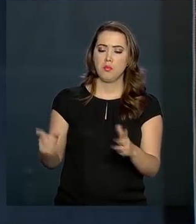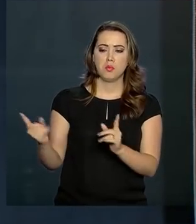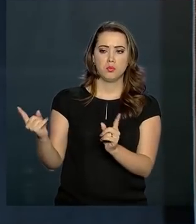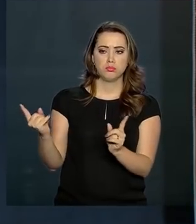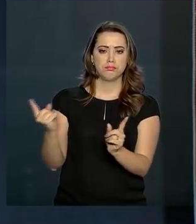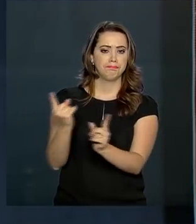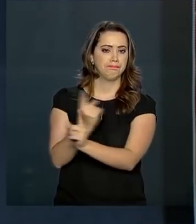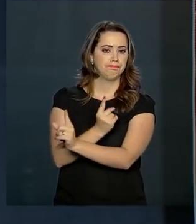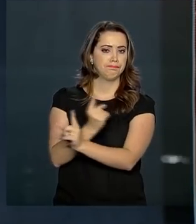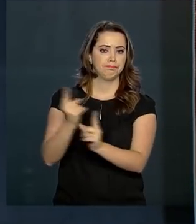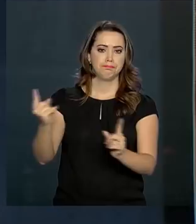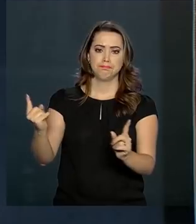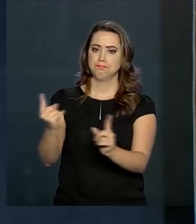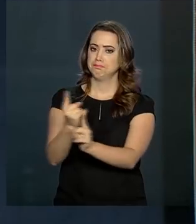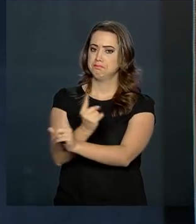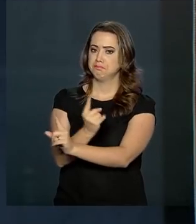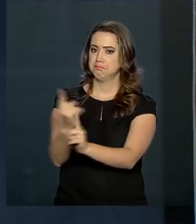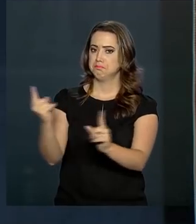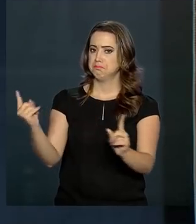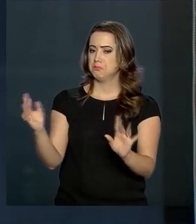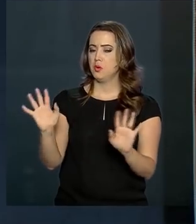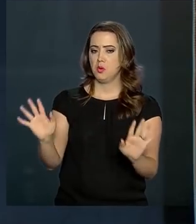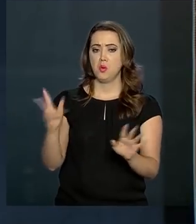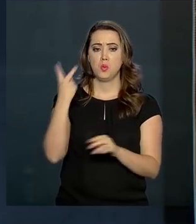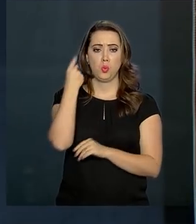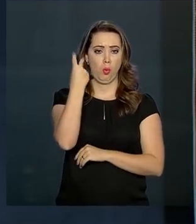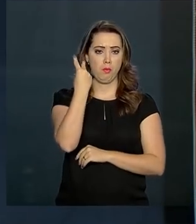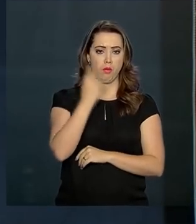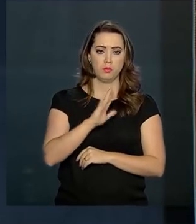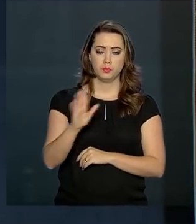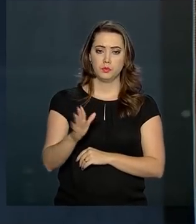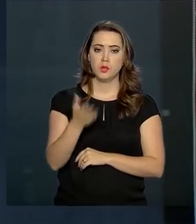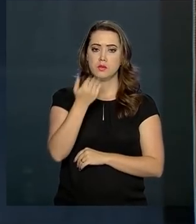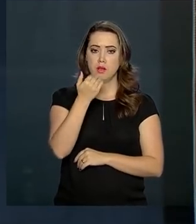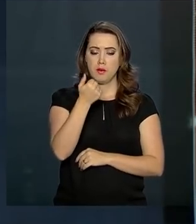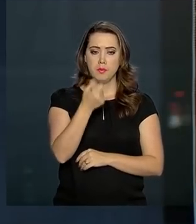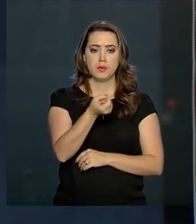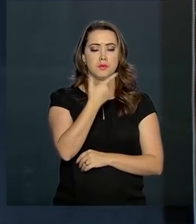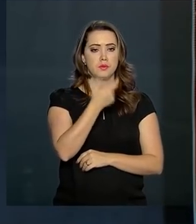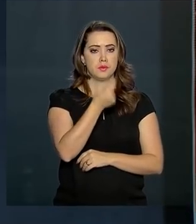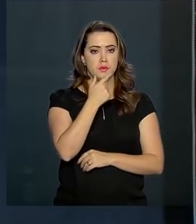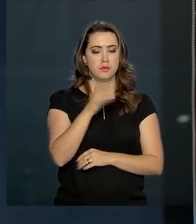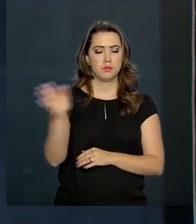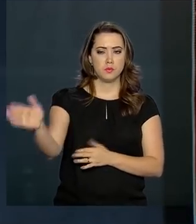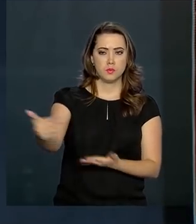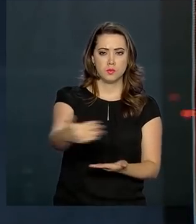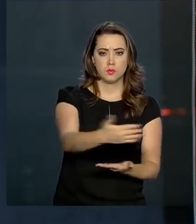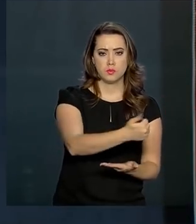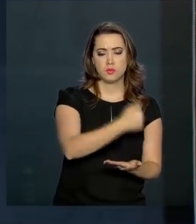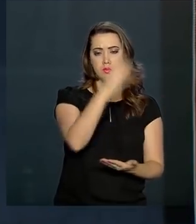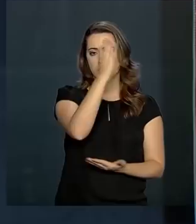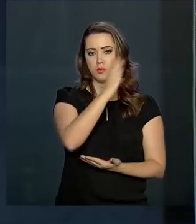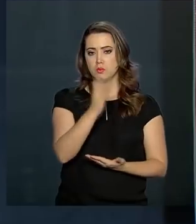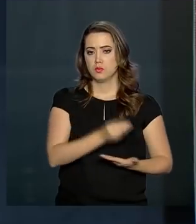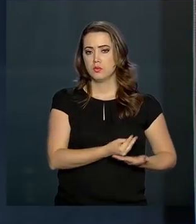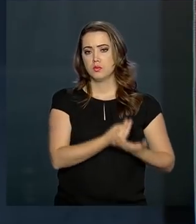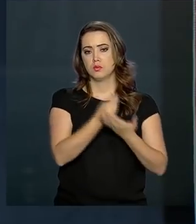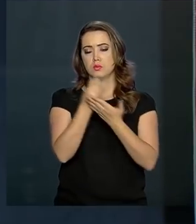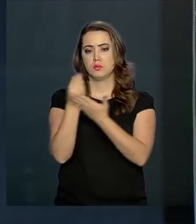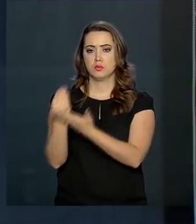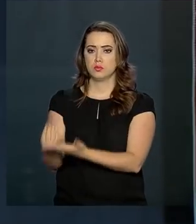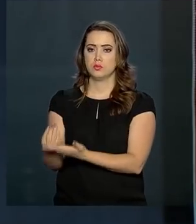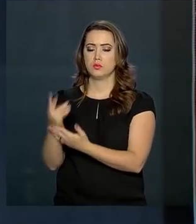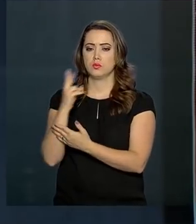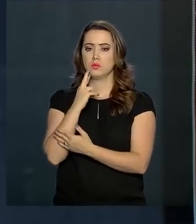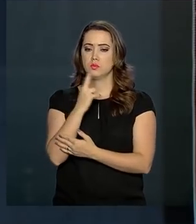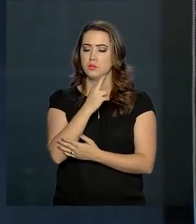fluxo normal. Os alimentos e medicamentos, eles vão ser recolhidos de cidades brasileiras e enviados a